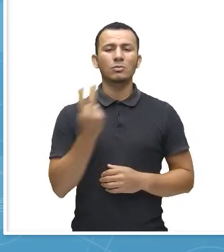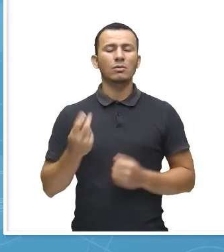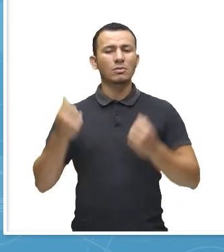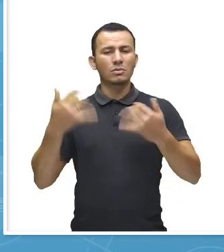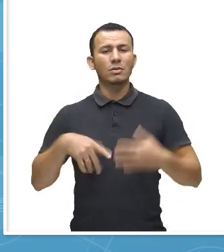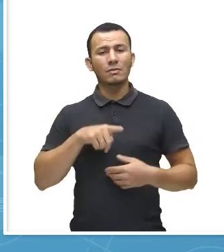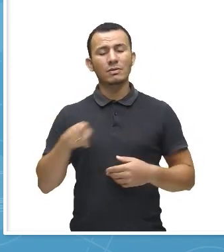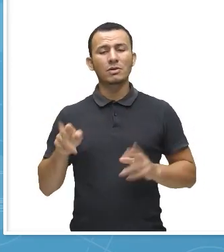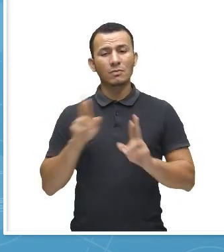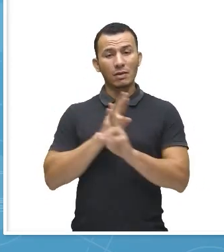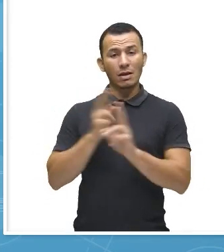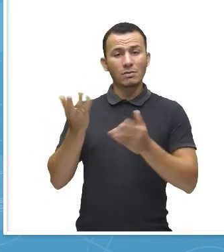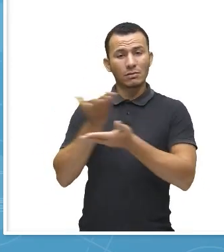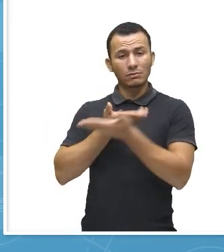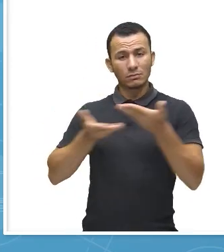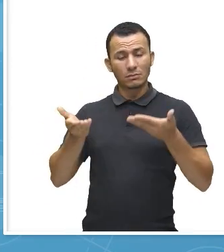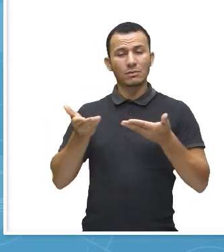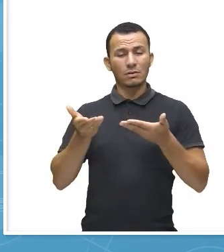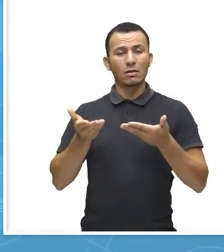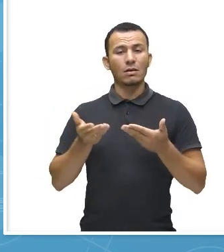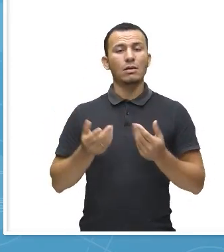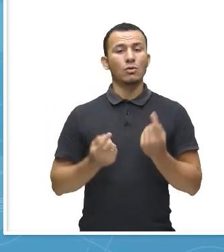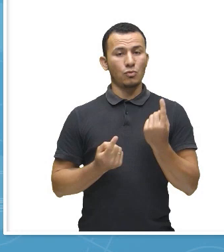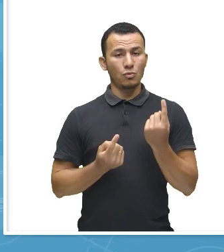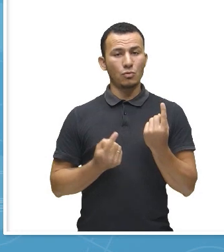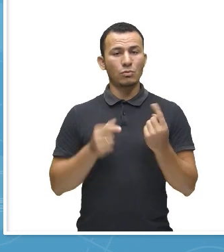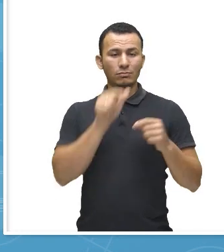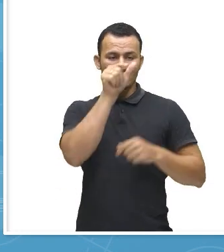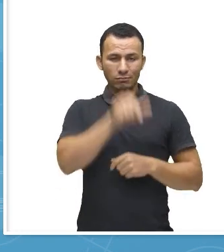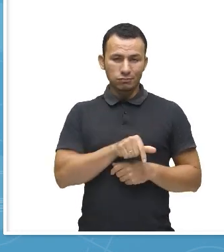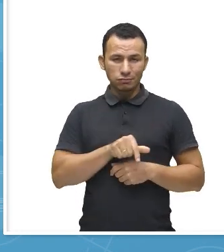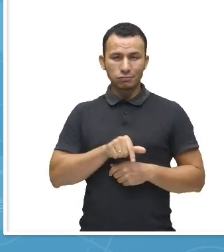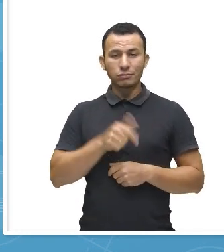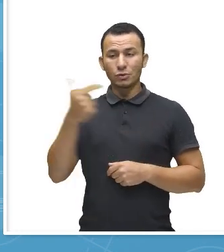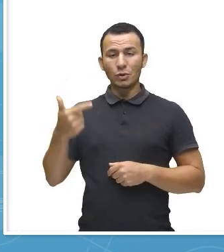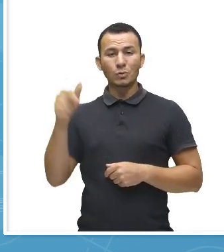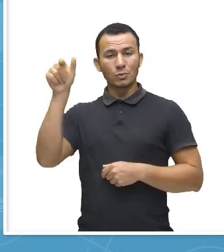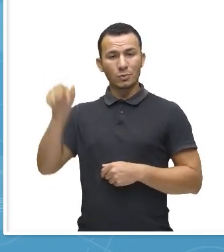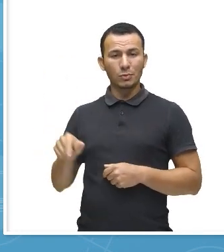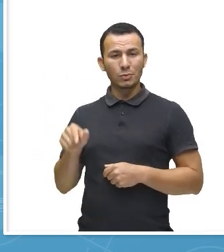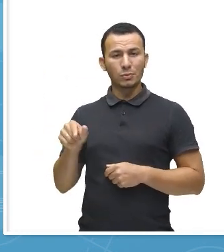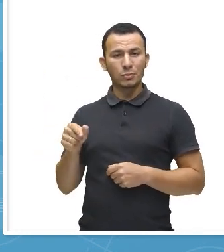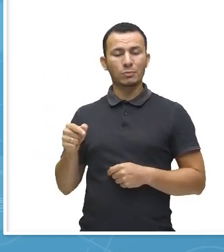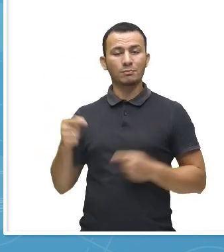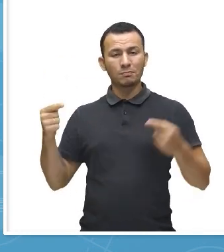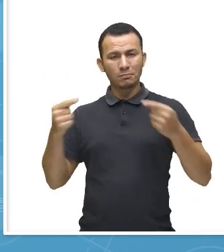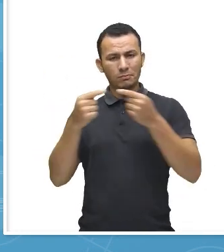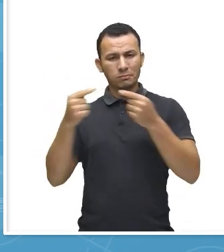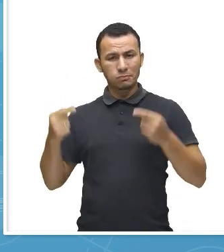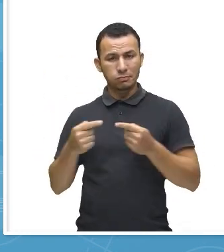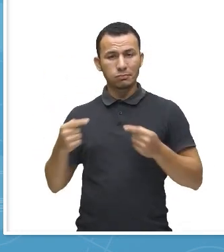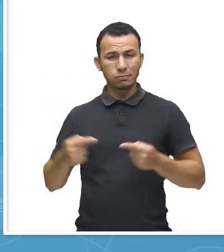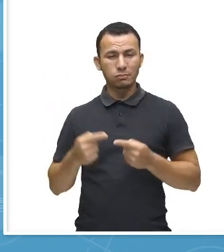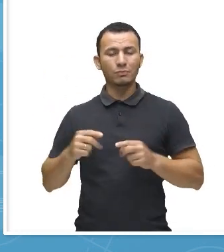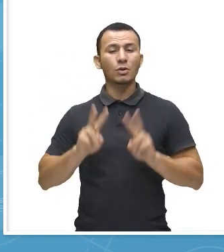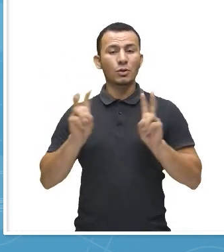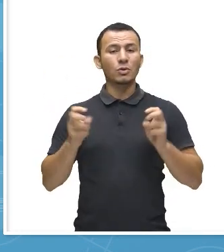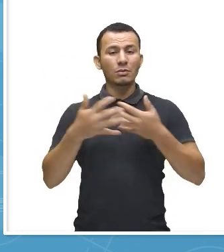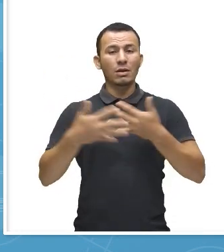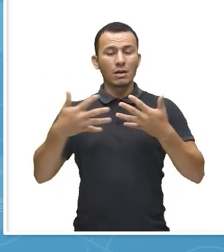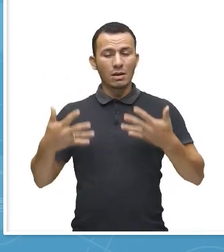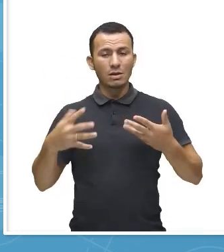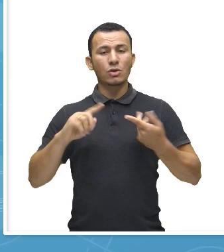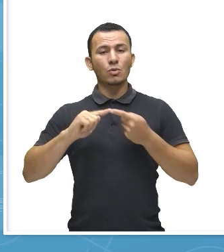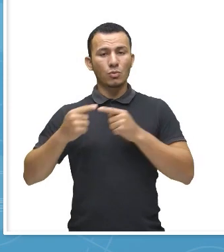vocês relacionarem a primeira coluna com a segunda, e aí nós temos letra A, é referente ao tecido